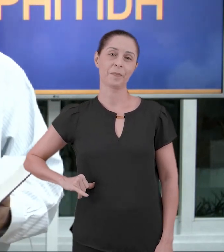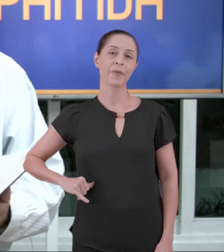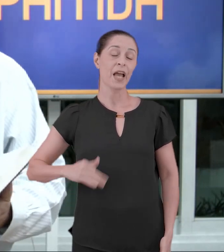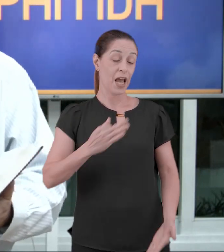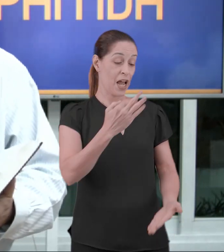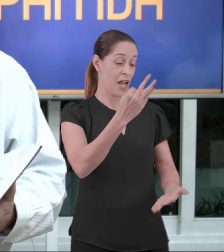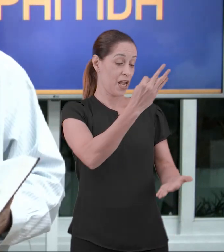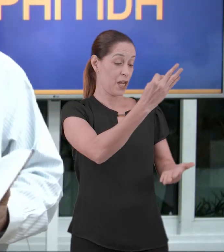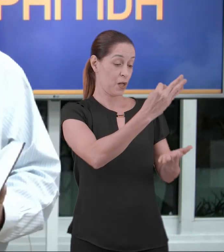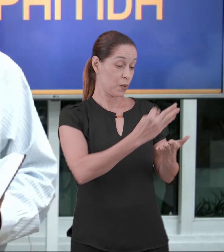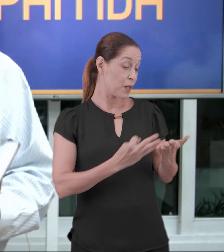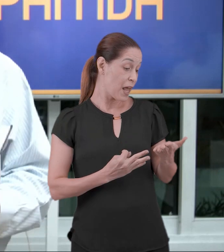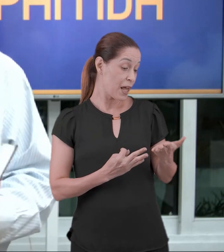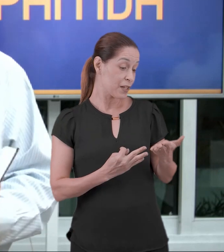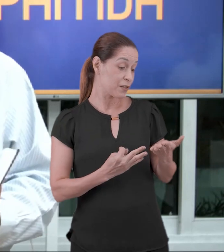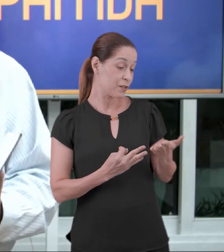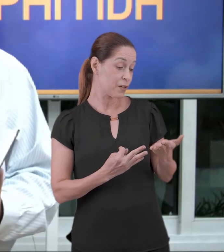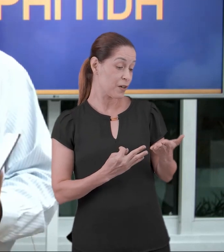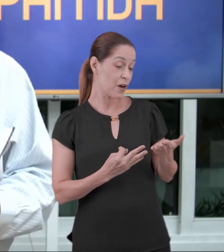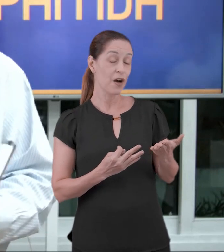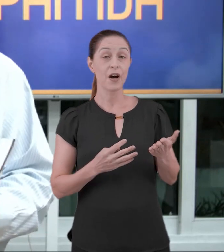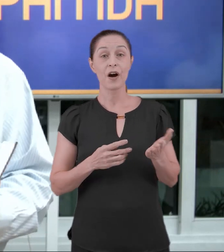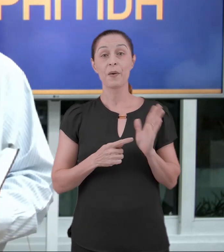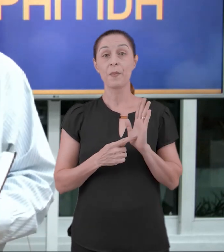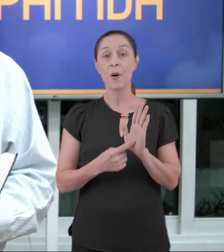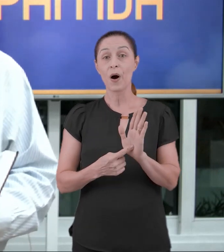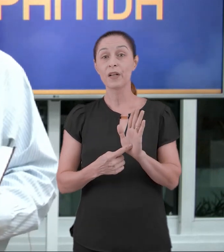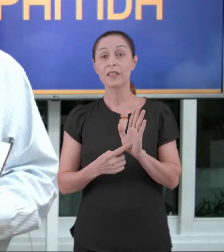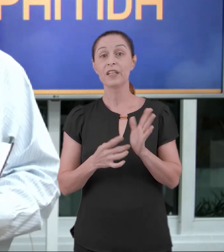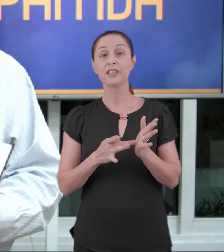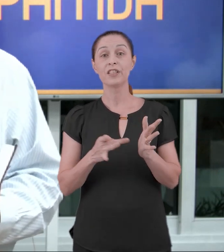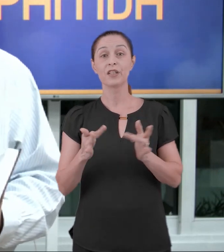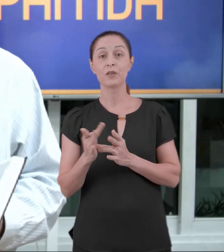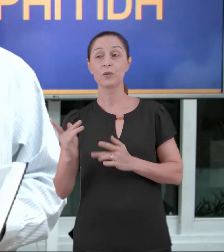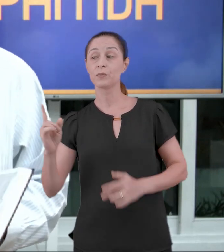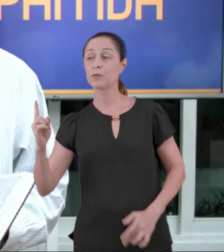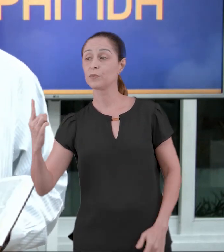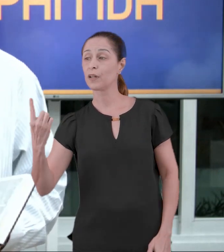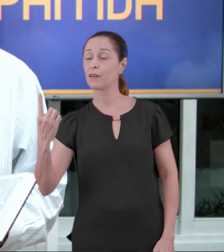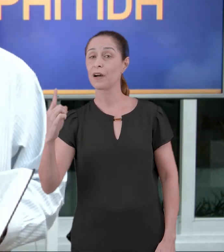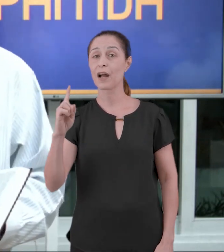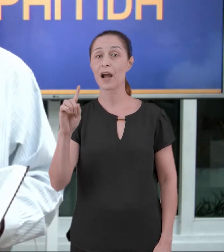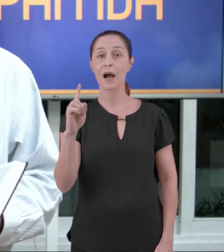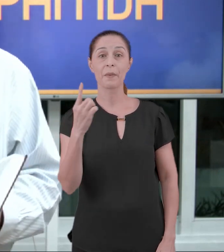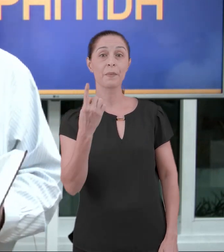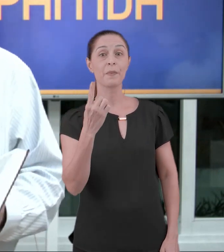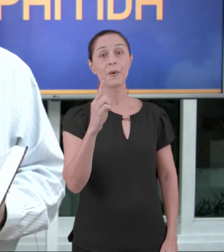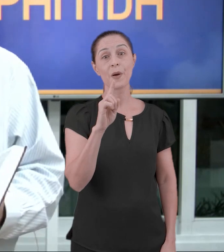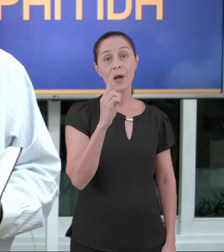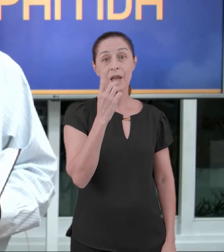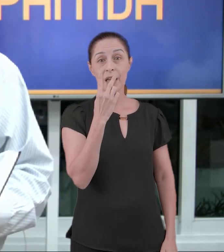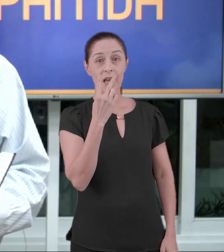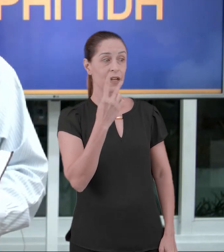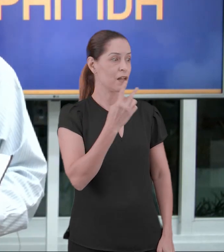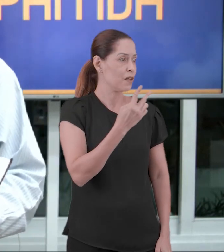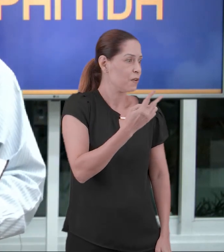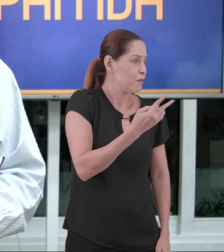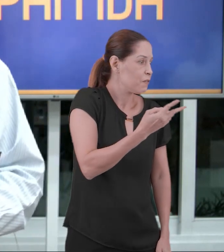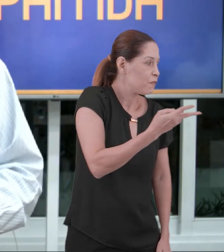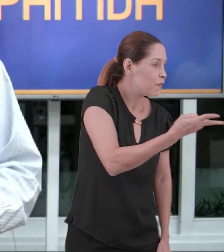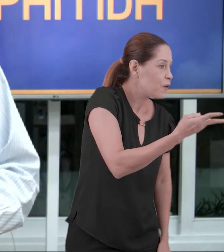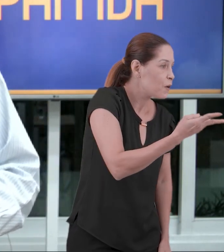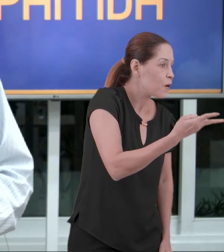diz: caminhando Jesus viu um homem cego de nascença. A narrativa, ela é